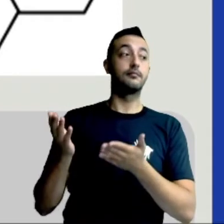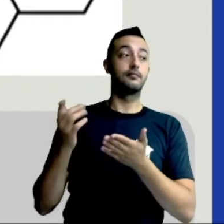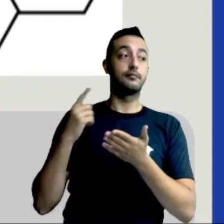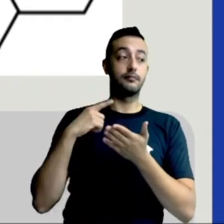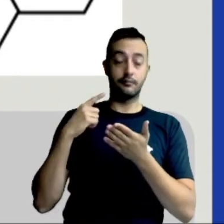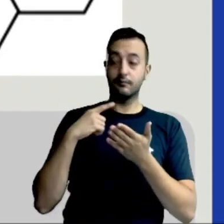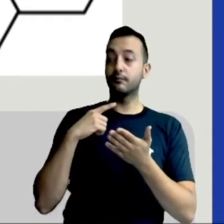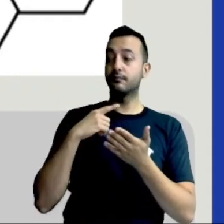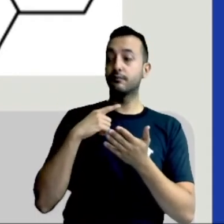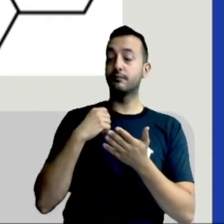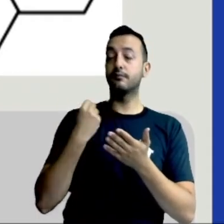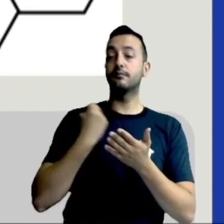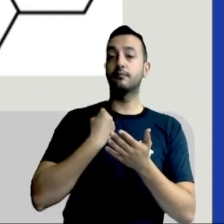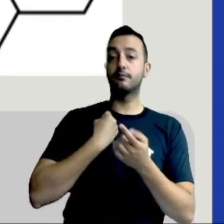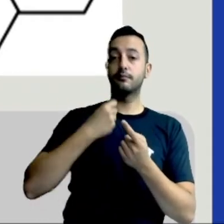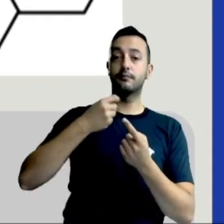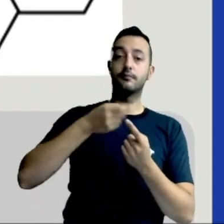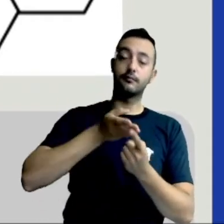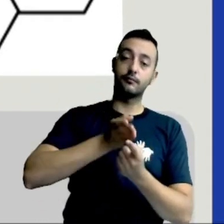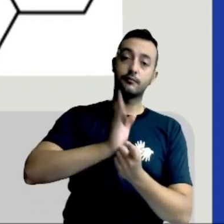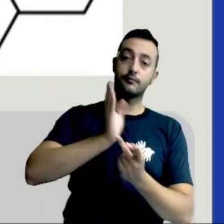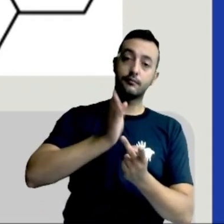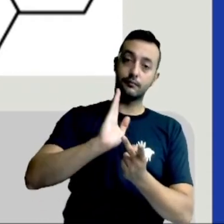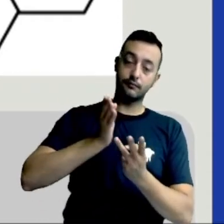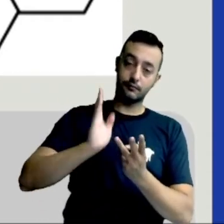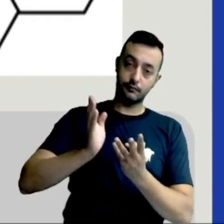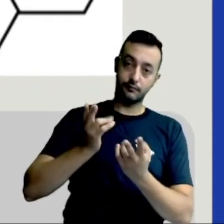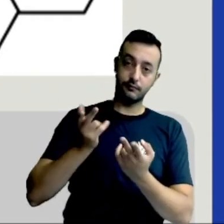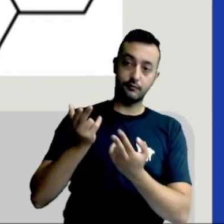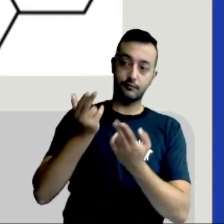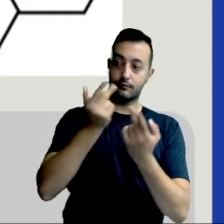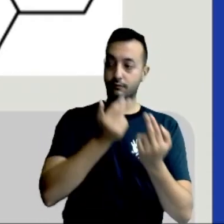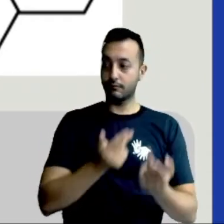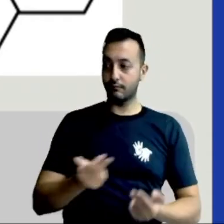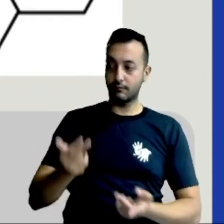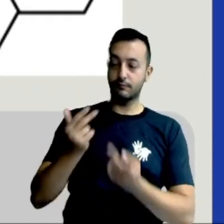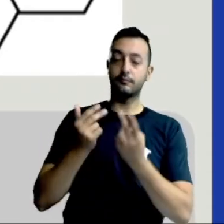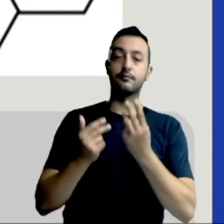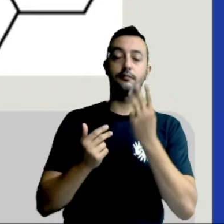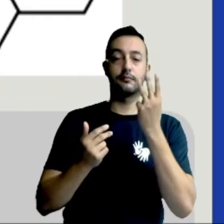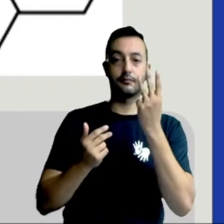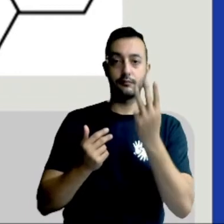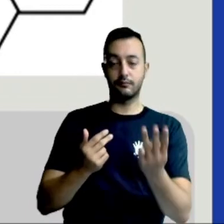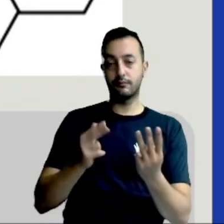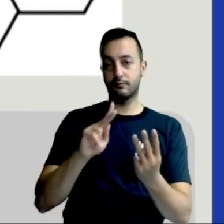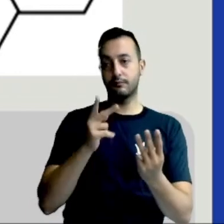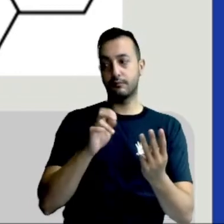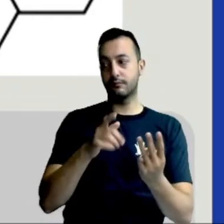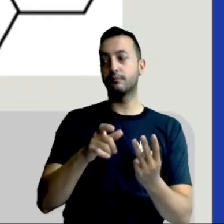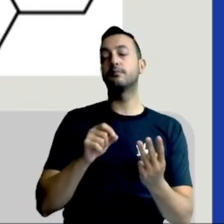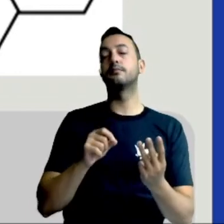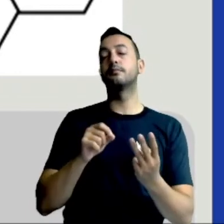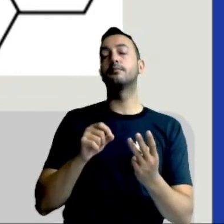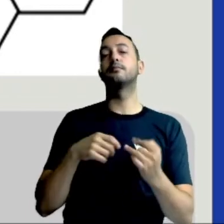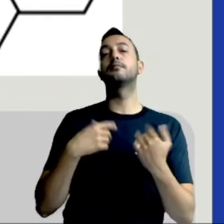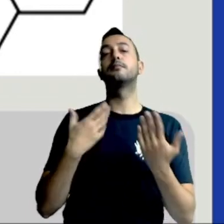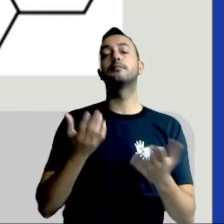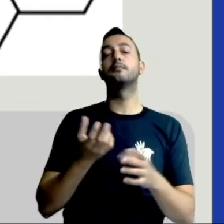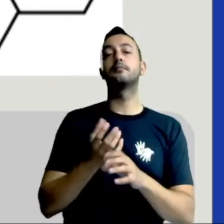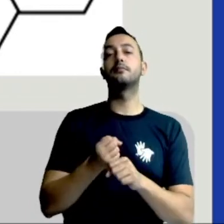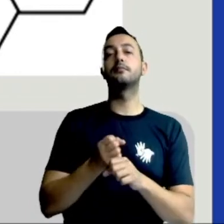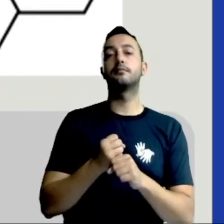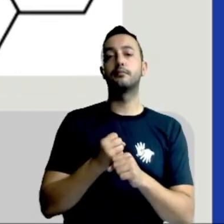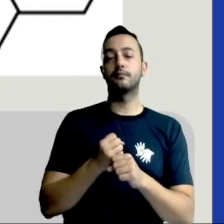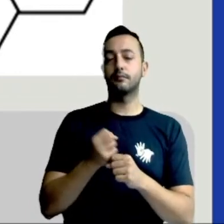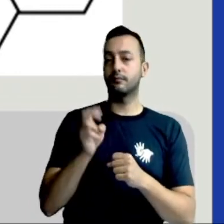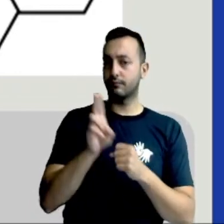de diagonais que partem do vértice comum aos 3 hexágonos, minha gente, é quanto? Aí não é